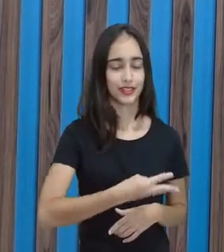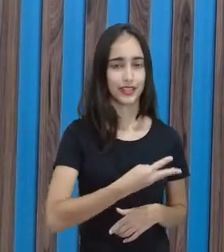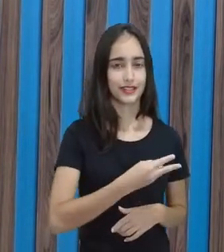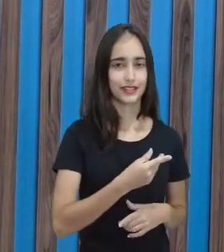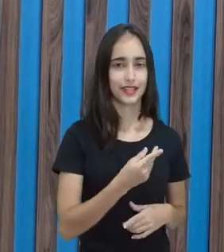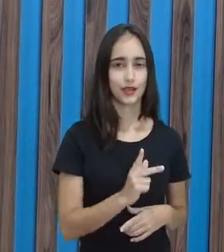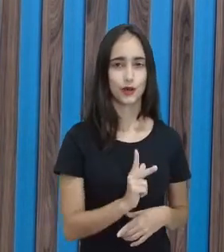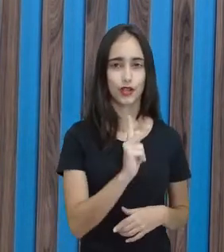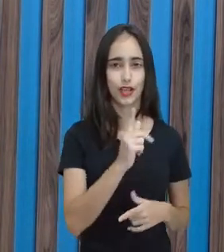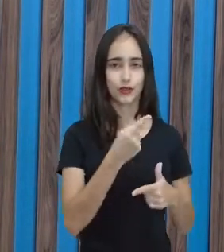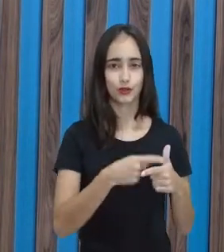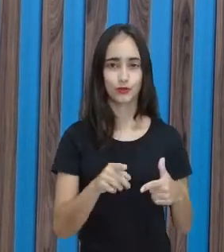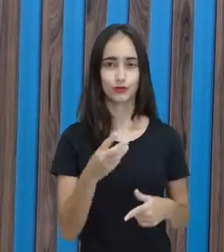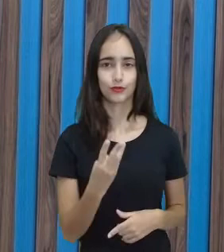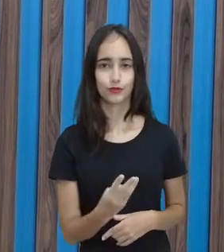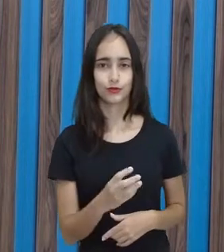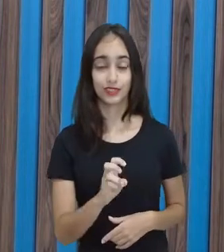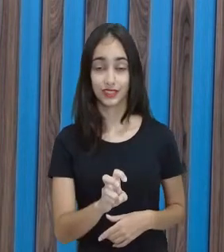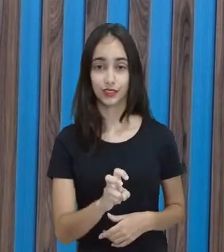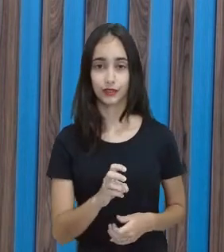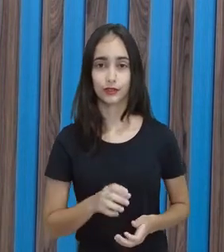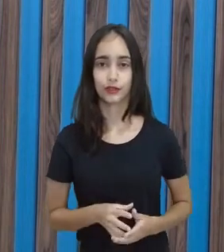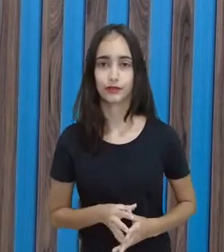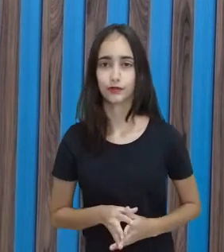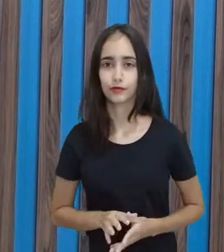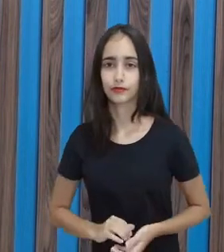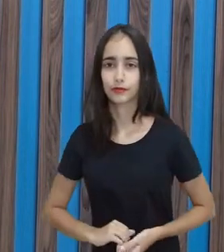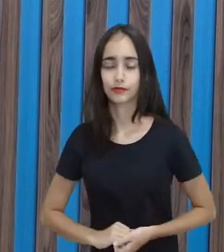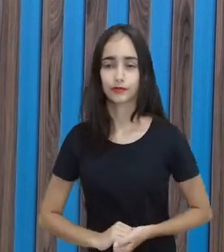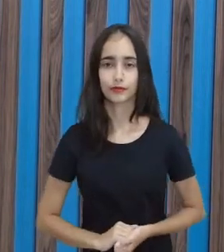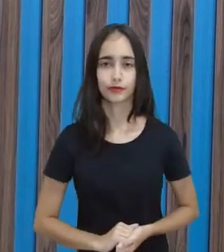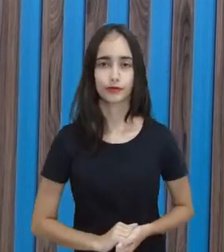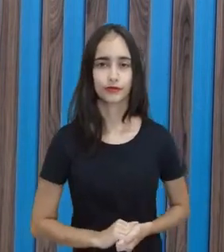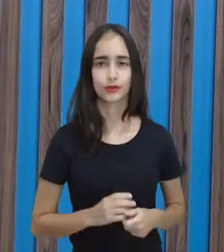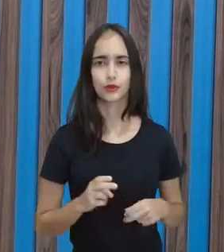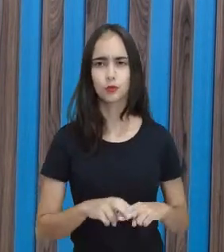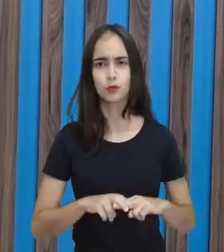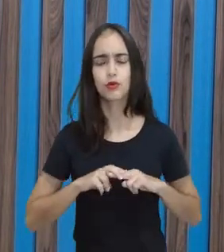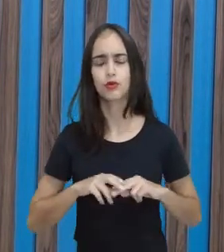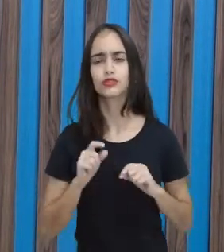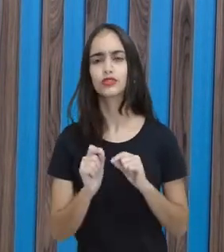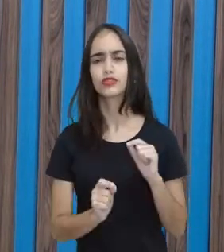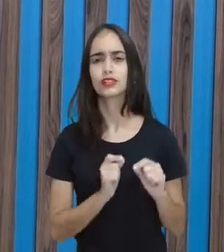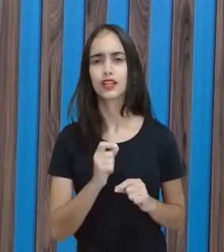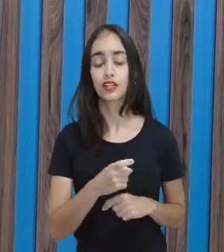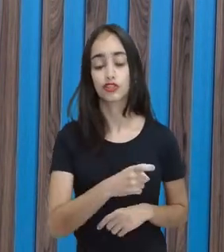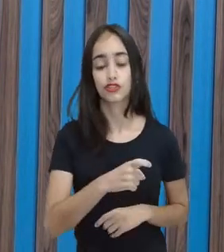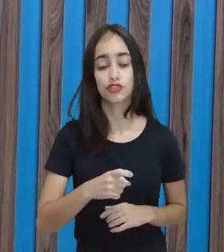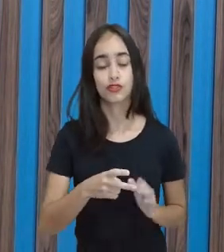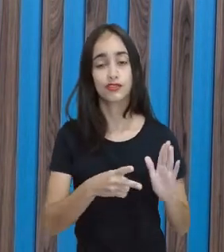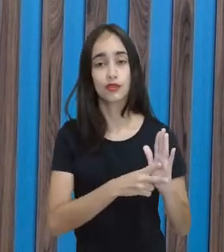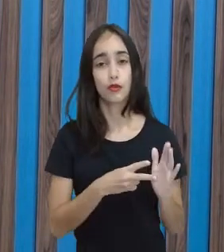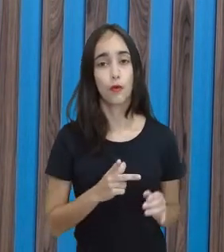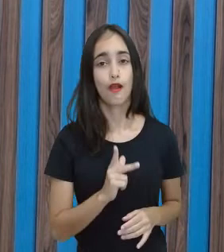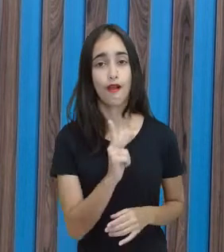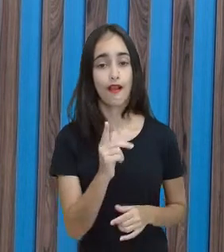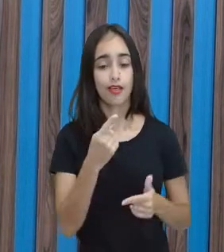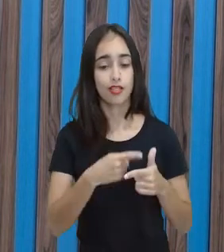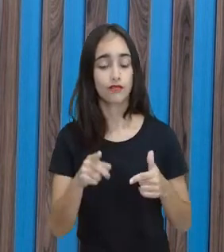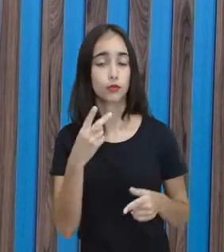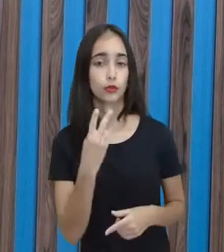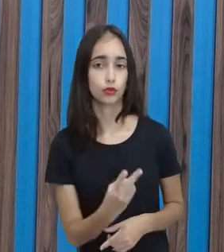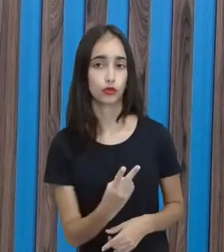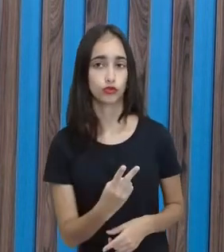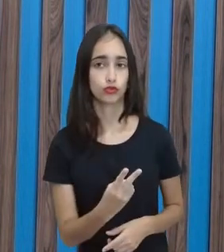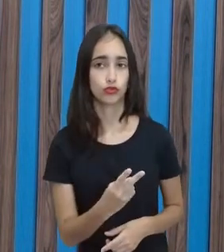que tiver o menor denominador. Por isso que x é igual a k dividido por 2. O